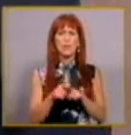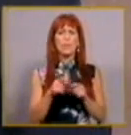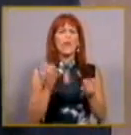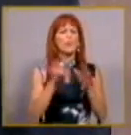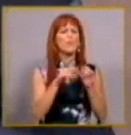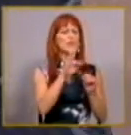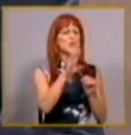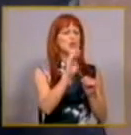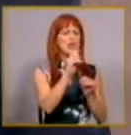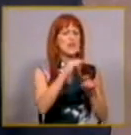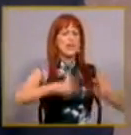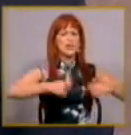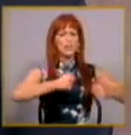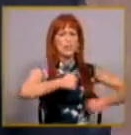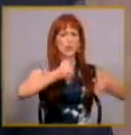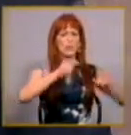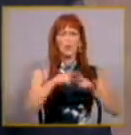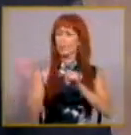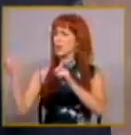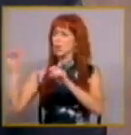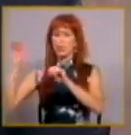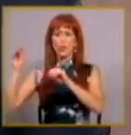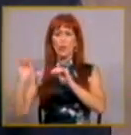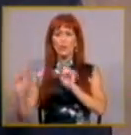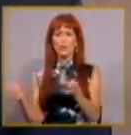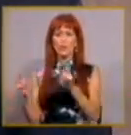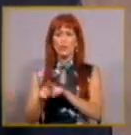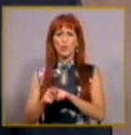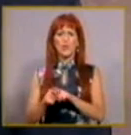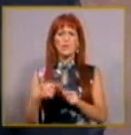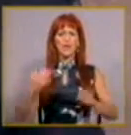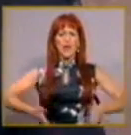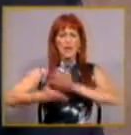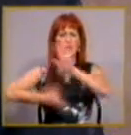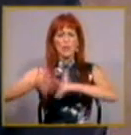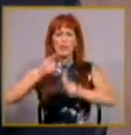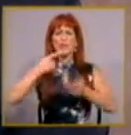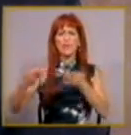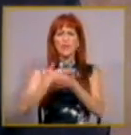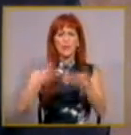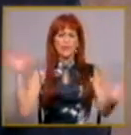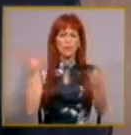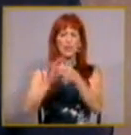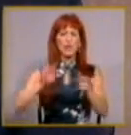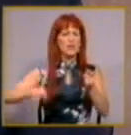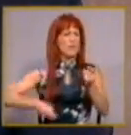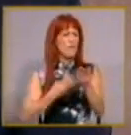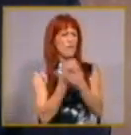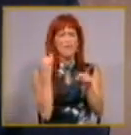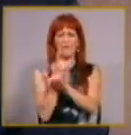para a Regeneração Urbana, a questão do Banco de Fomento, a questão da reindustrialização da economia. Há um conjunto de propostas que